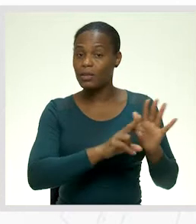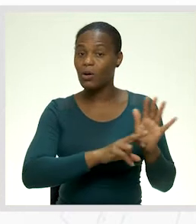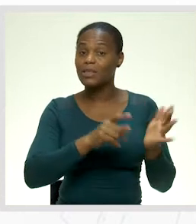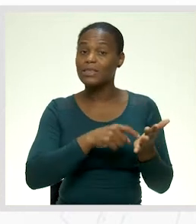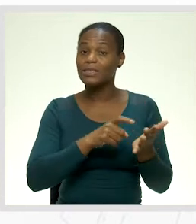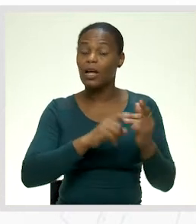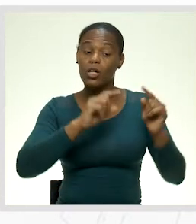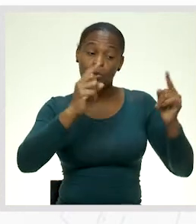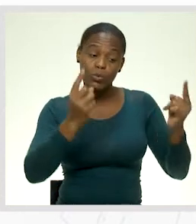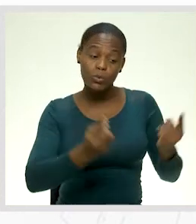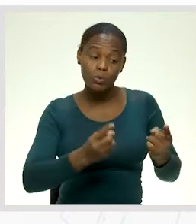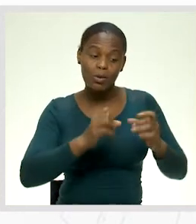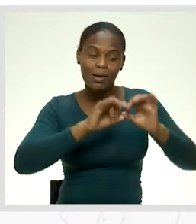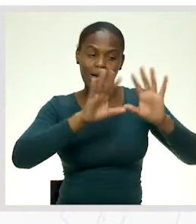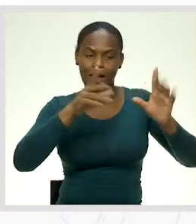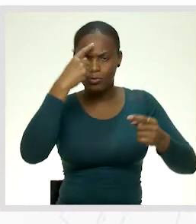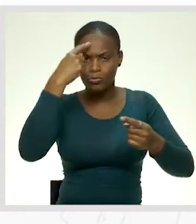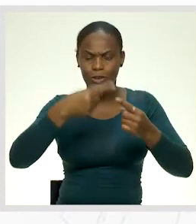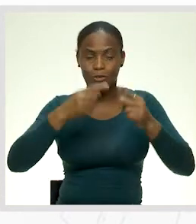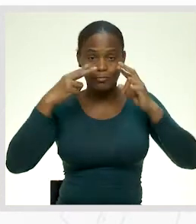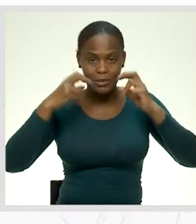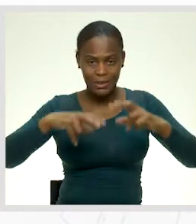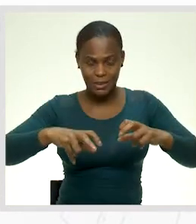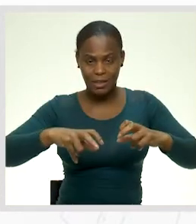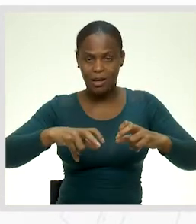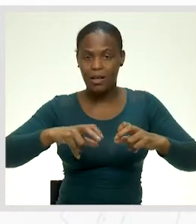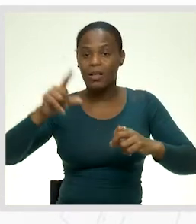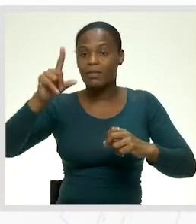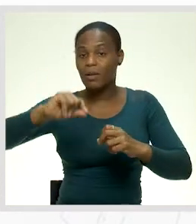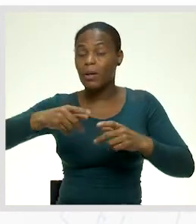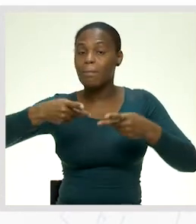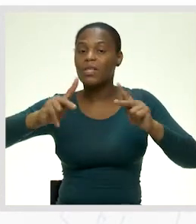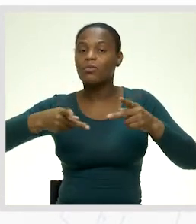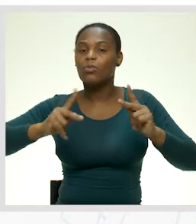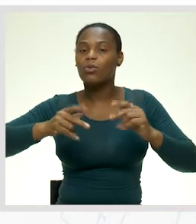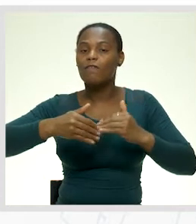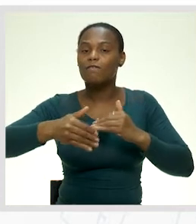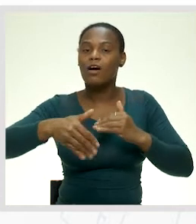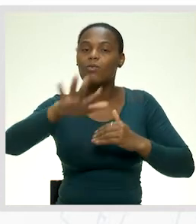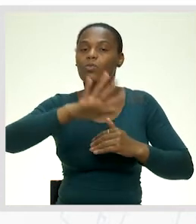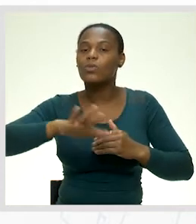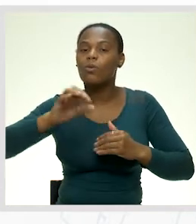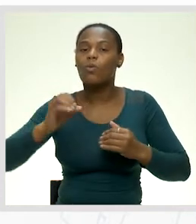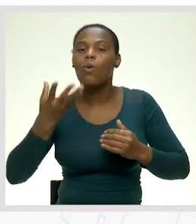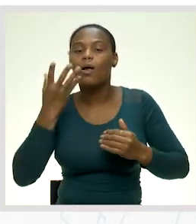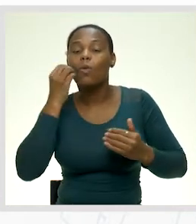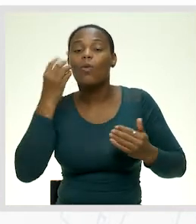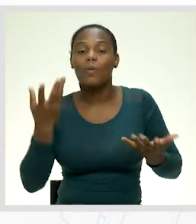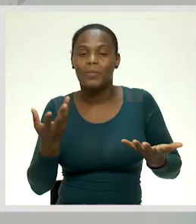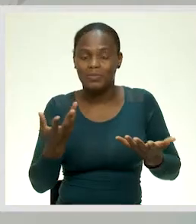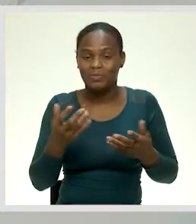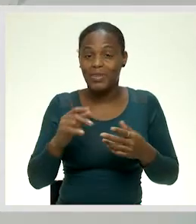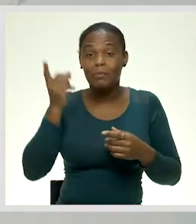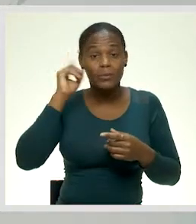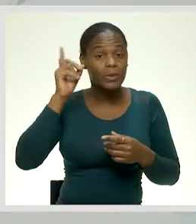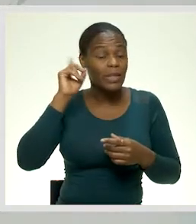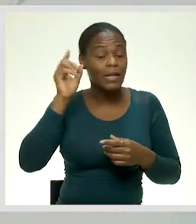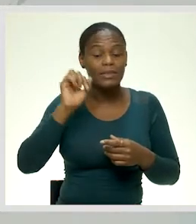dos objetivos da pesquisa e da metodologia que vai ser utilizada. É importante